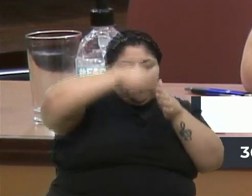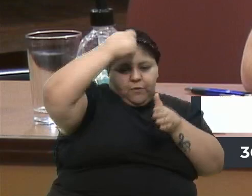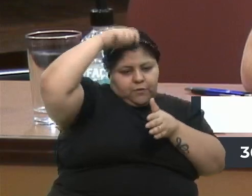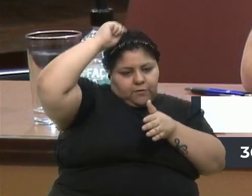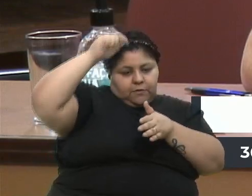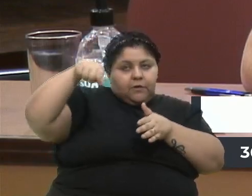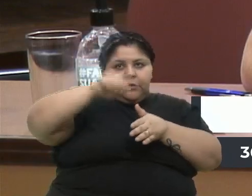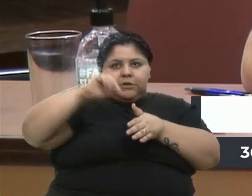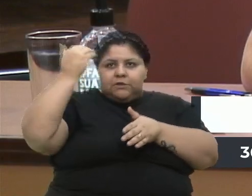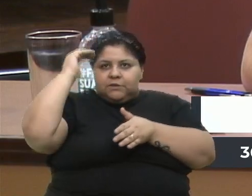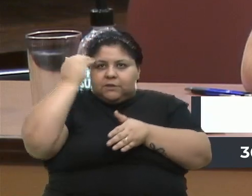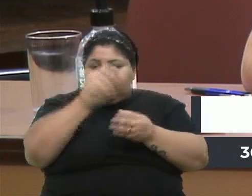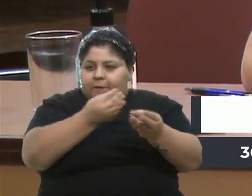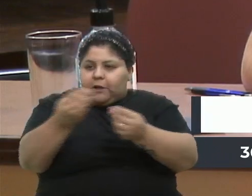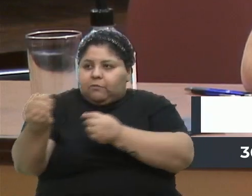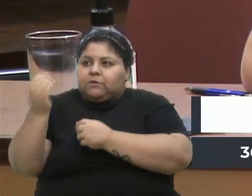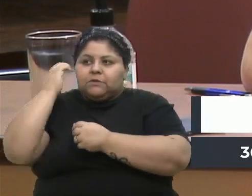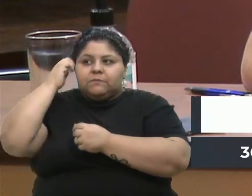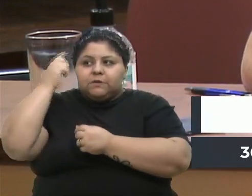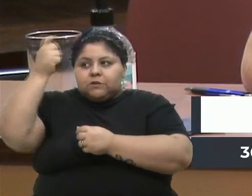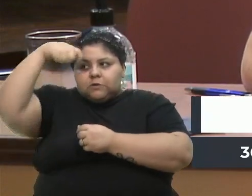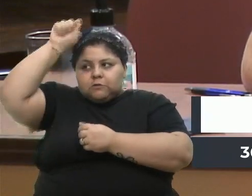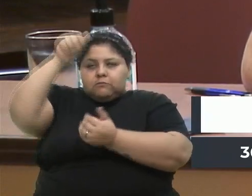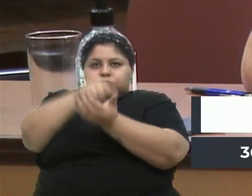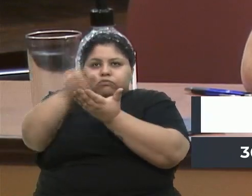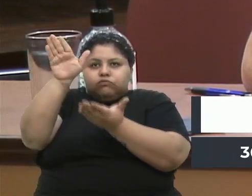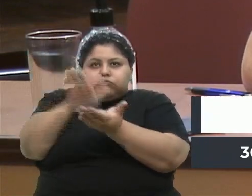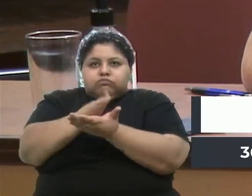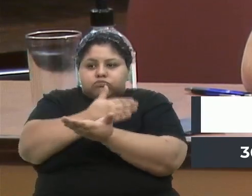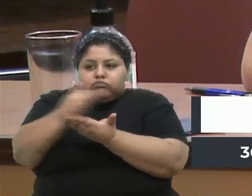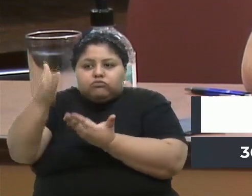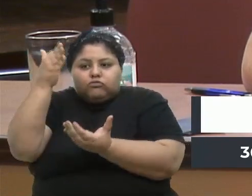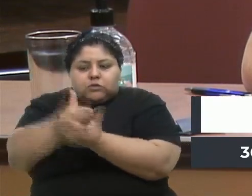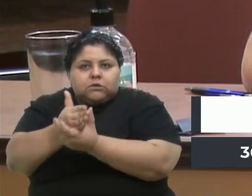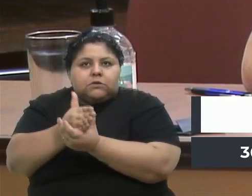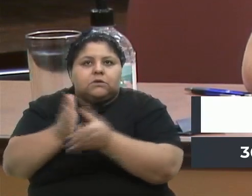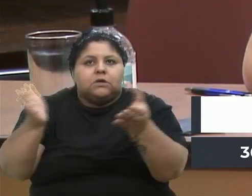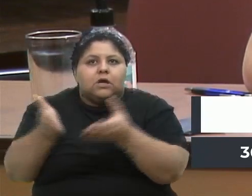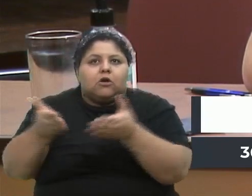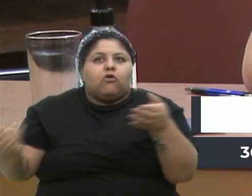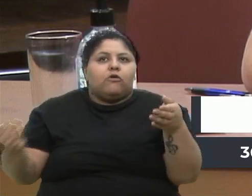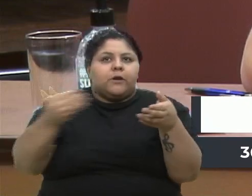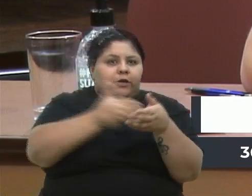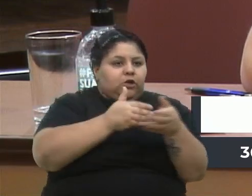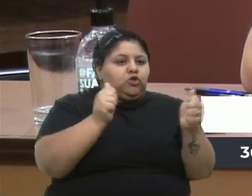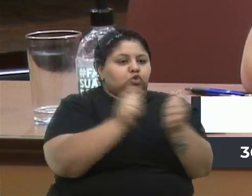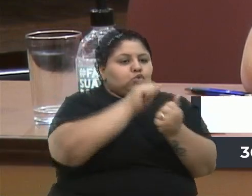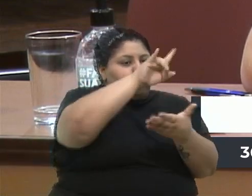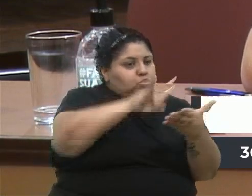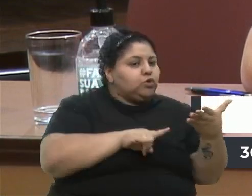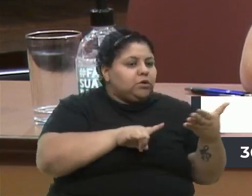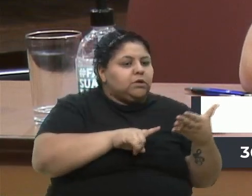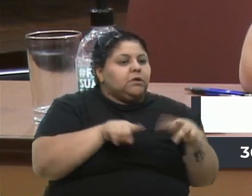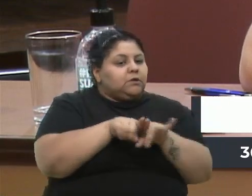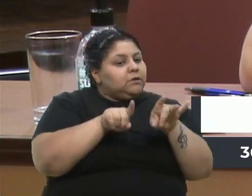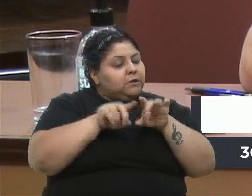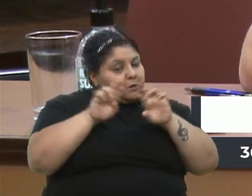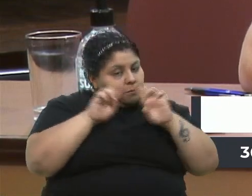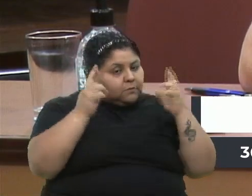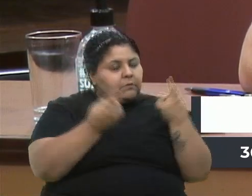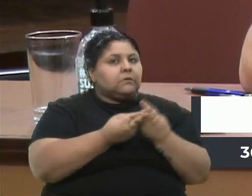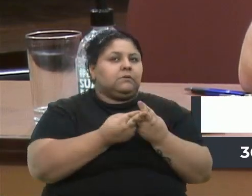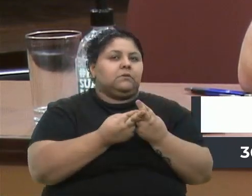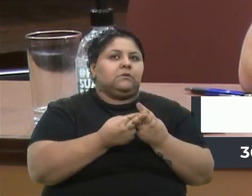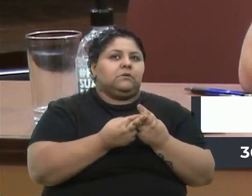pessoas foram demitidas, foram exoneradas nesse processo, né, e agora vem à tona através dessa documentação e da oitiva que o senhor,